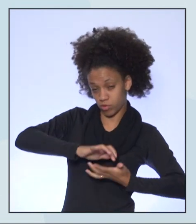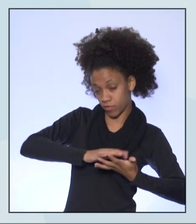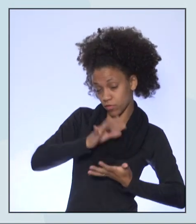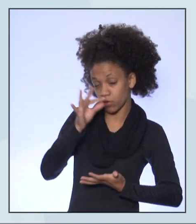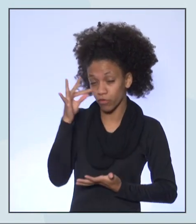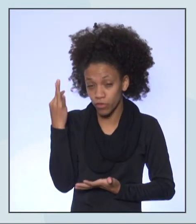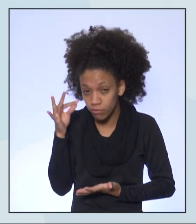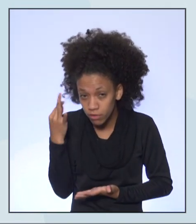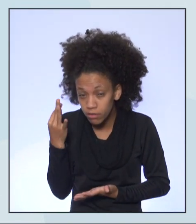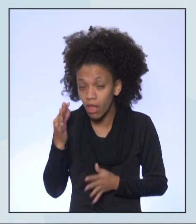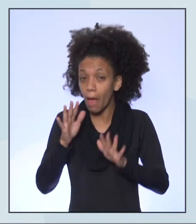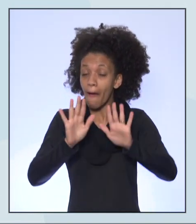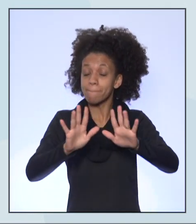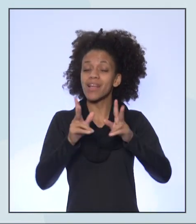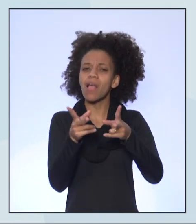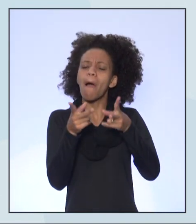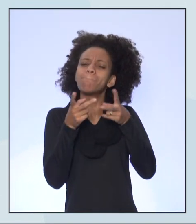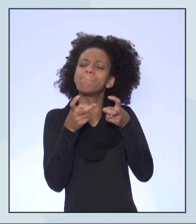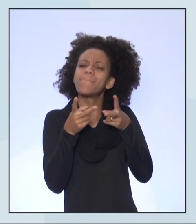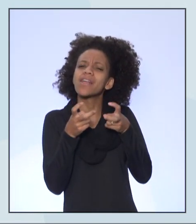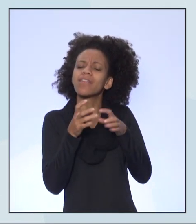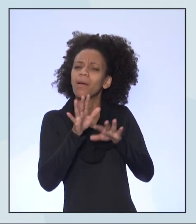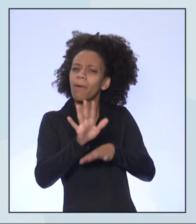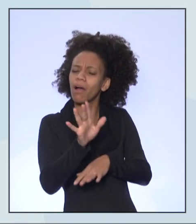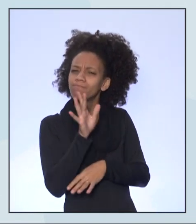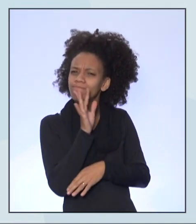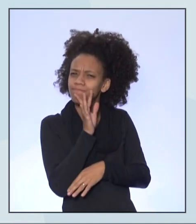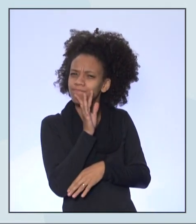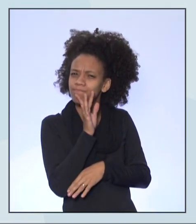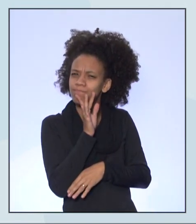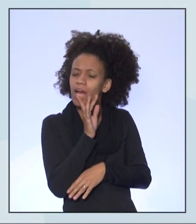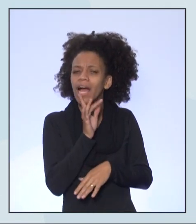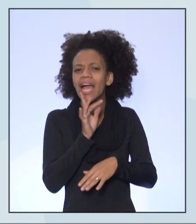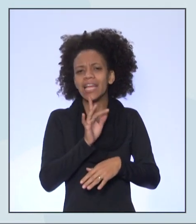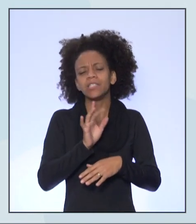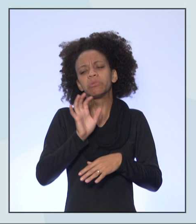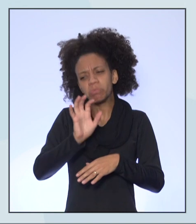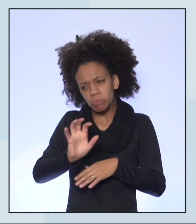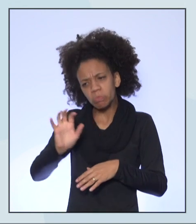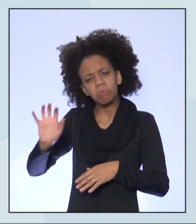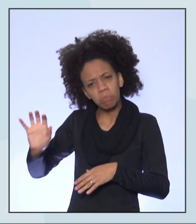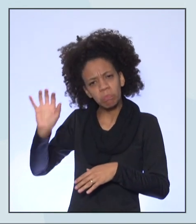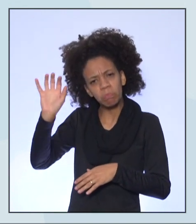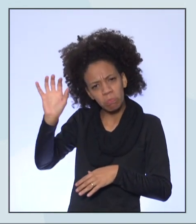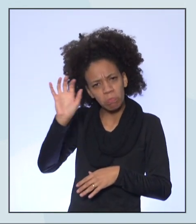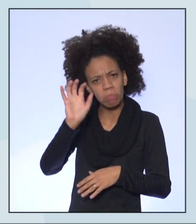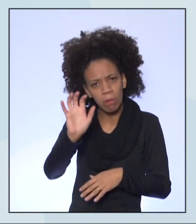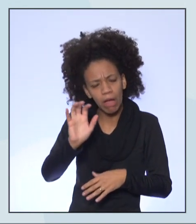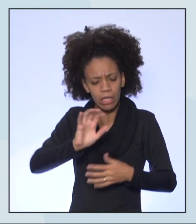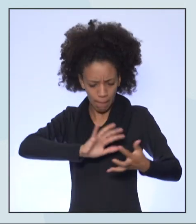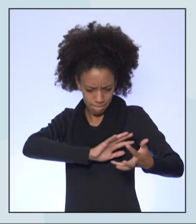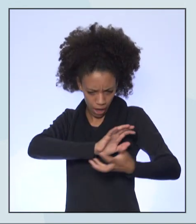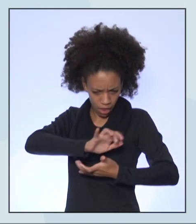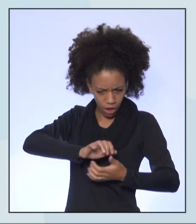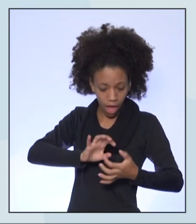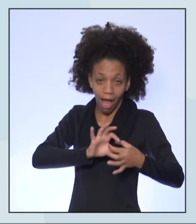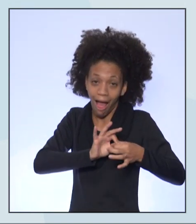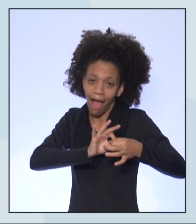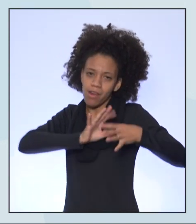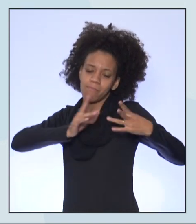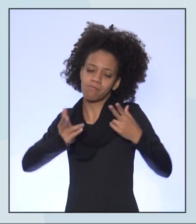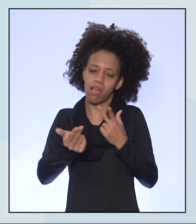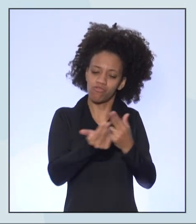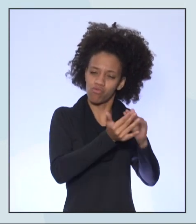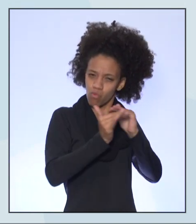Francesa. Percebam que todos esses eventos eles são marcados aí pelos ideais de liberdade e igualdade, né? Todo momento a liberdade e a igualdade ela está